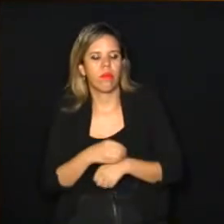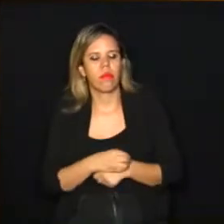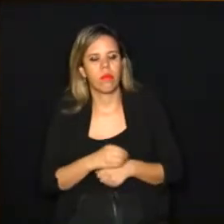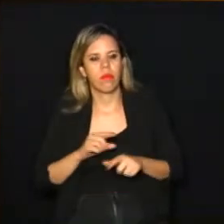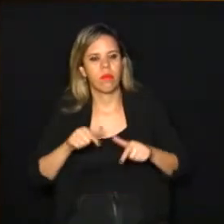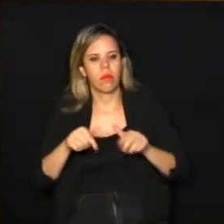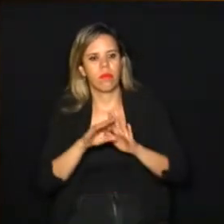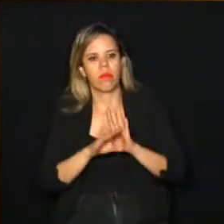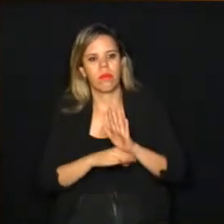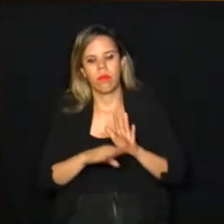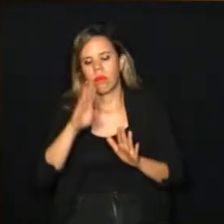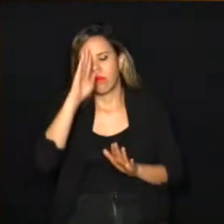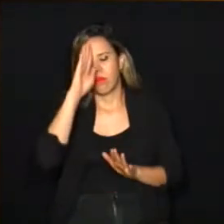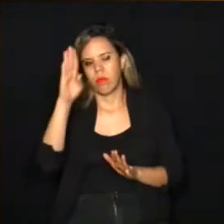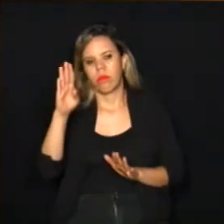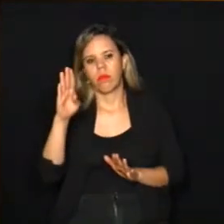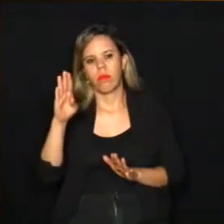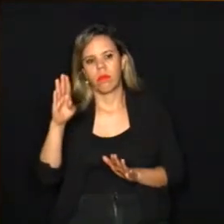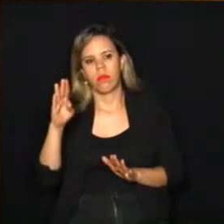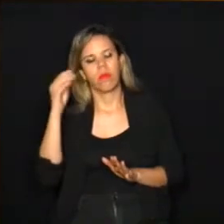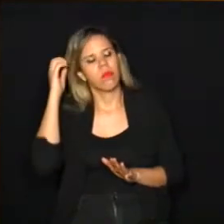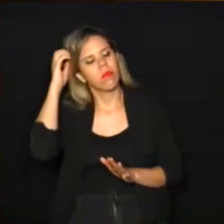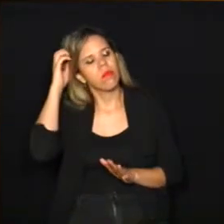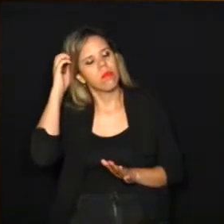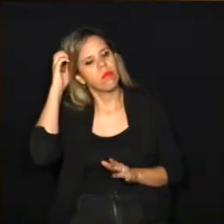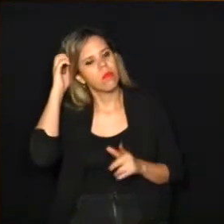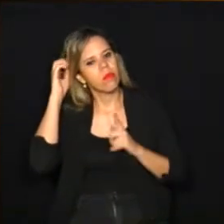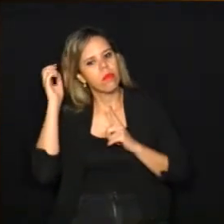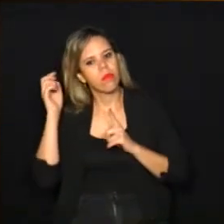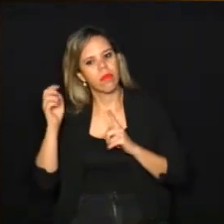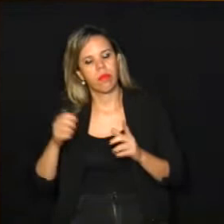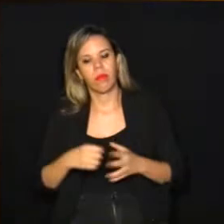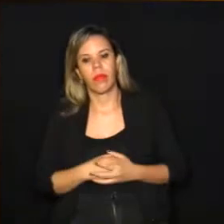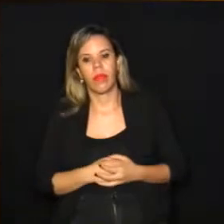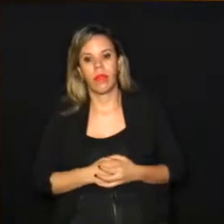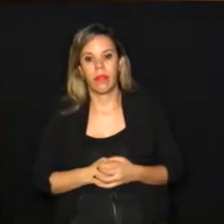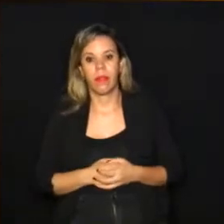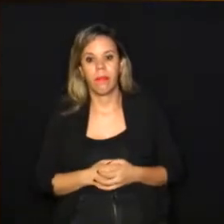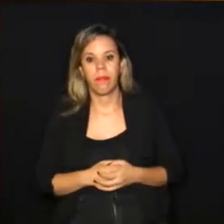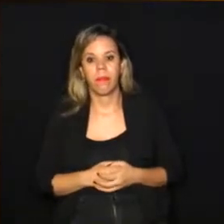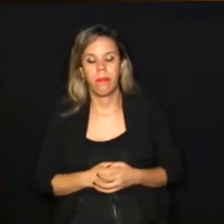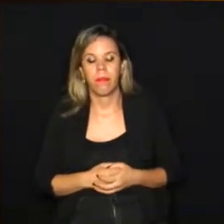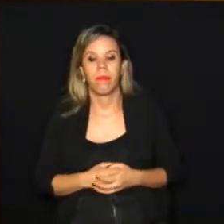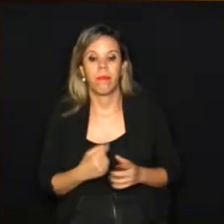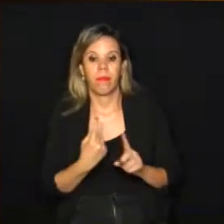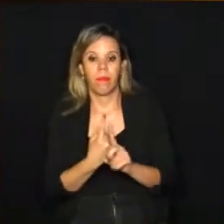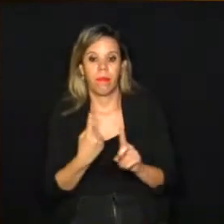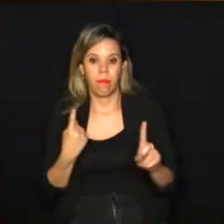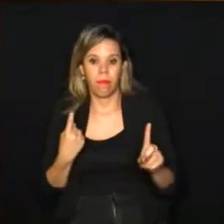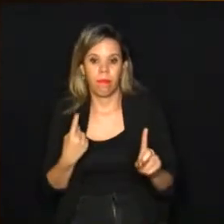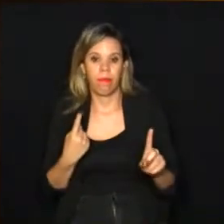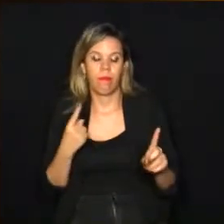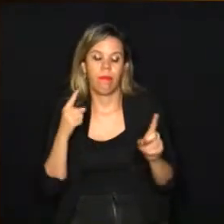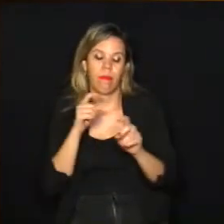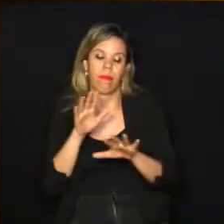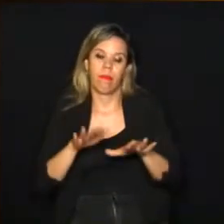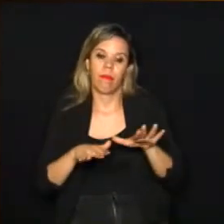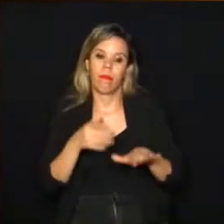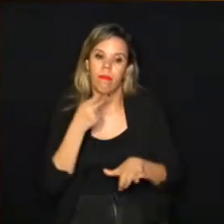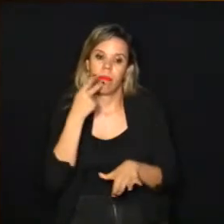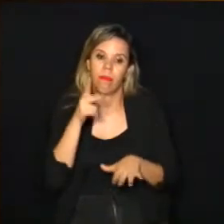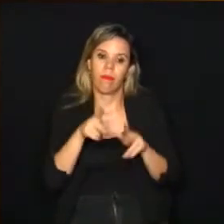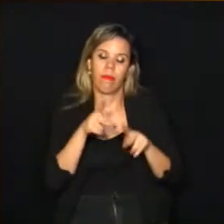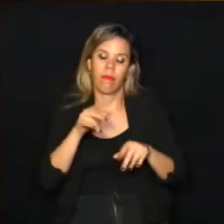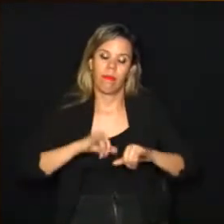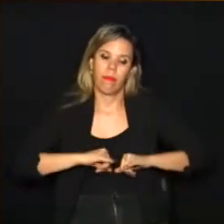medidas fundamentais, são as ferramentas que nós temos, não é? Então, o isolamento é muito complicado, quer dizer, as pessoas